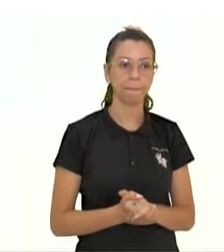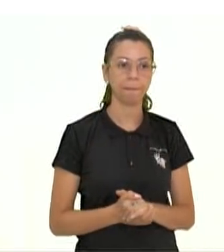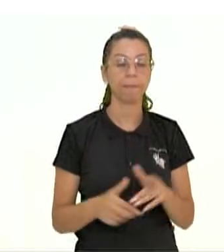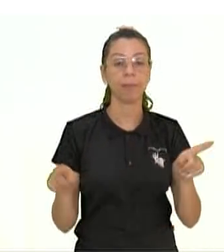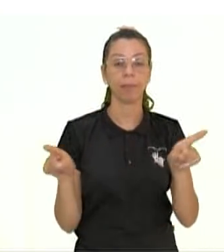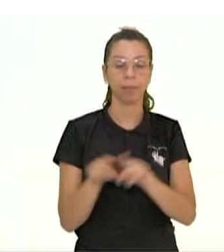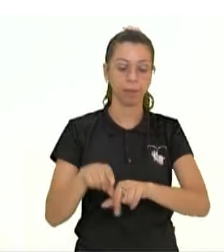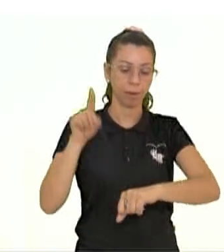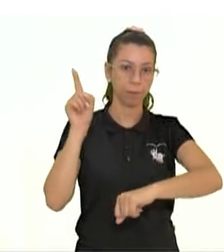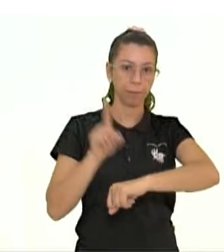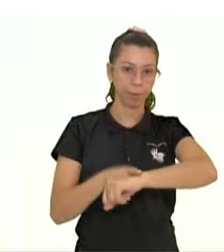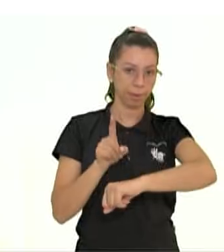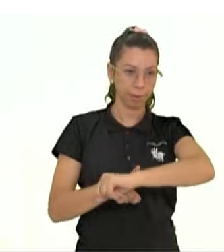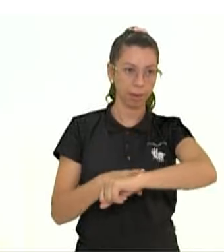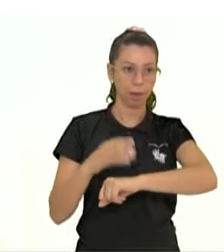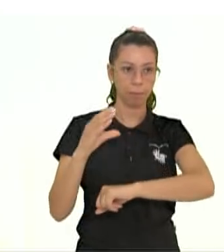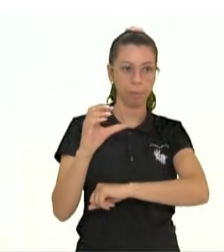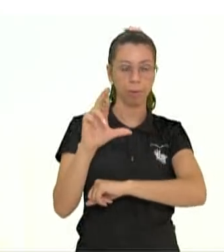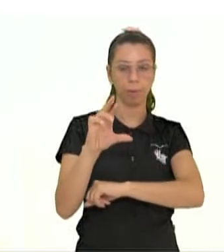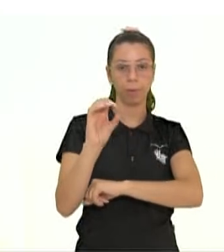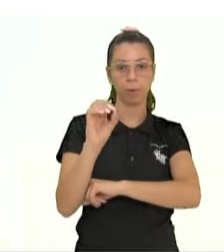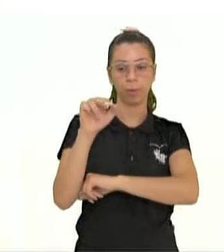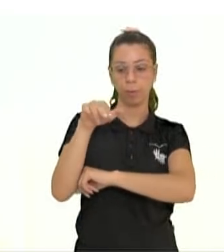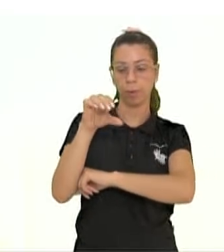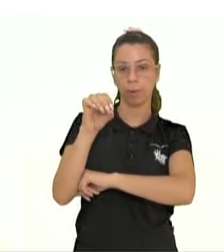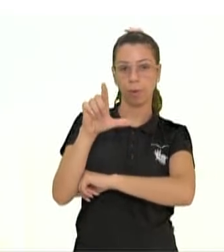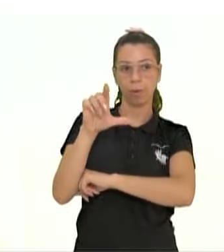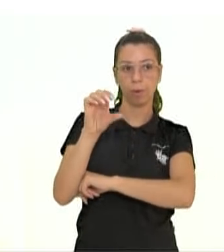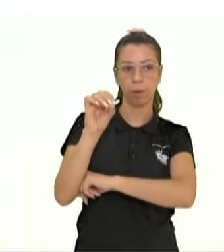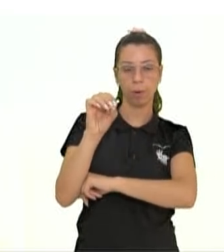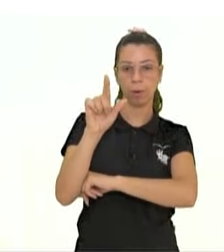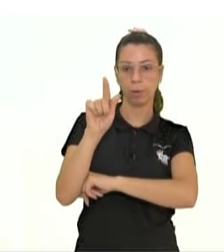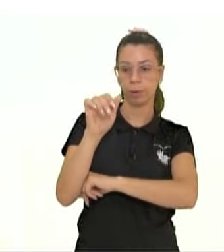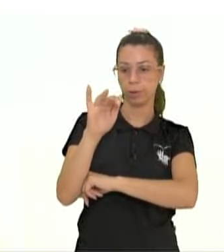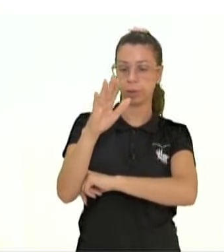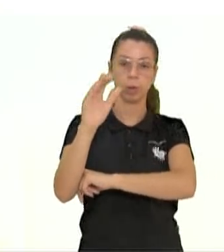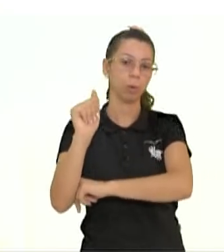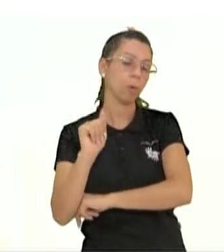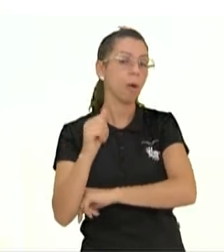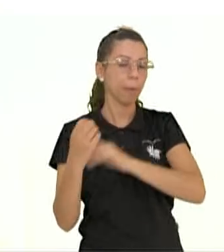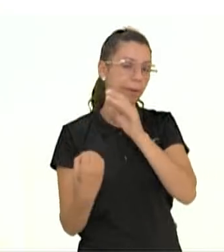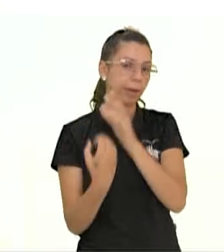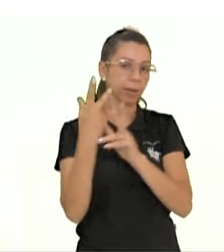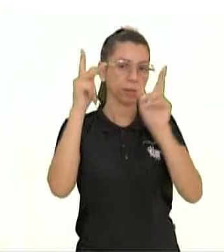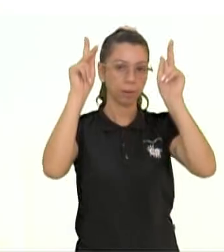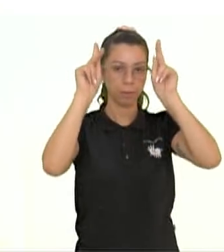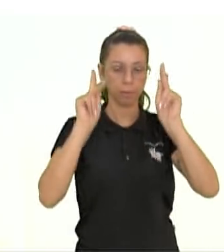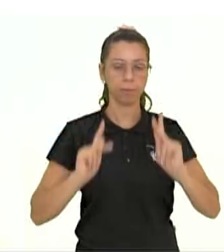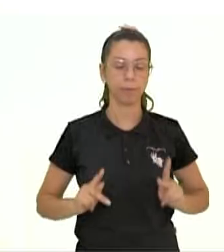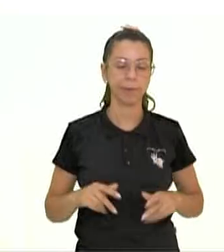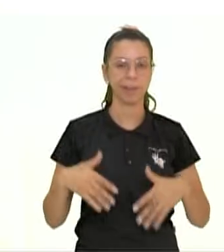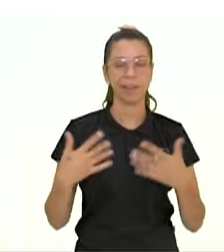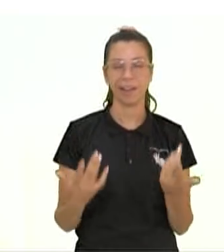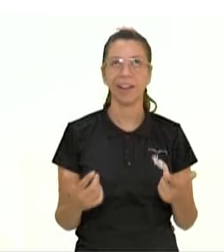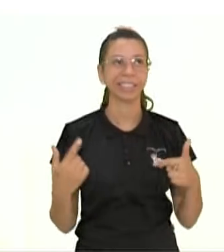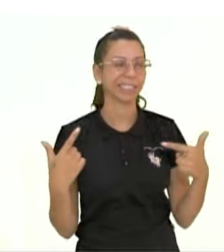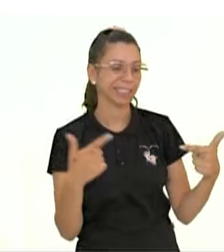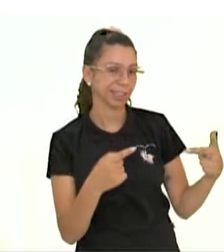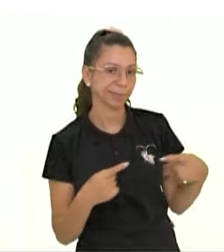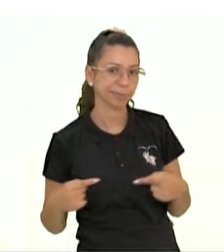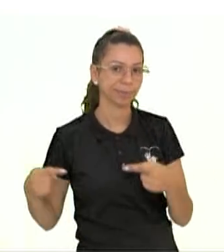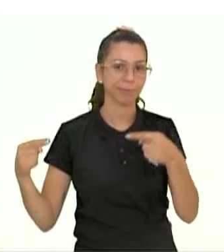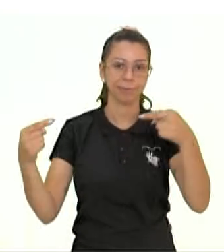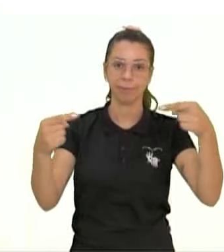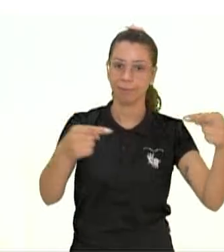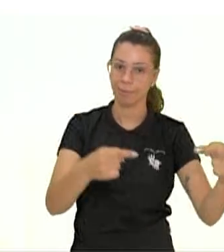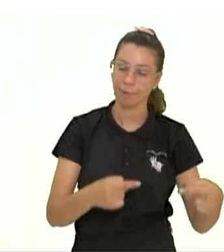tempo cronológico. Bom, tempo cronológico é uma invenção humana. Vai entrar numa discussão assim,